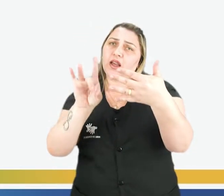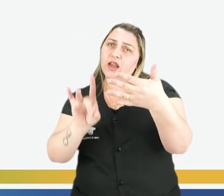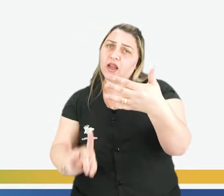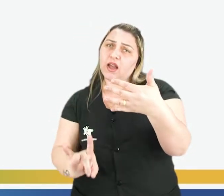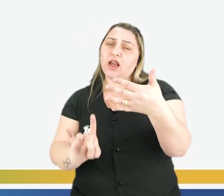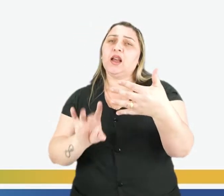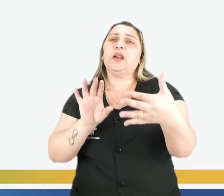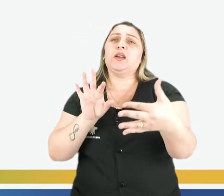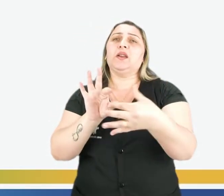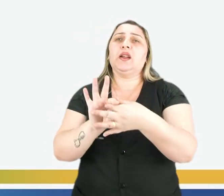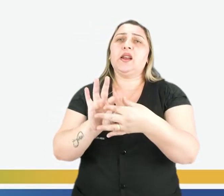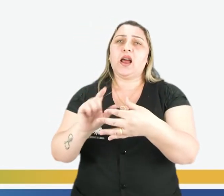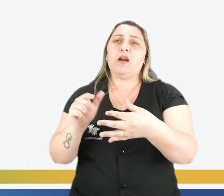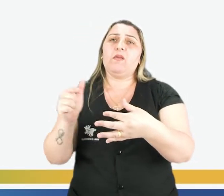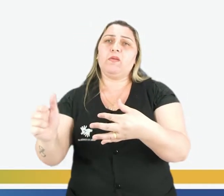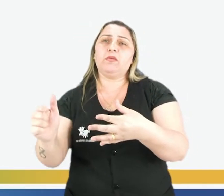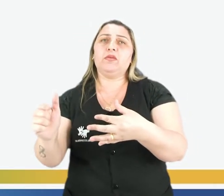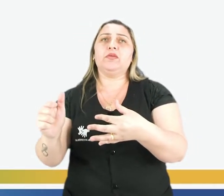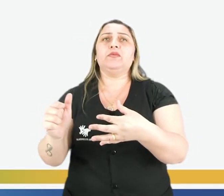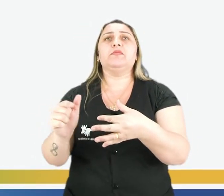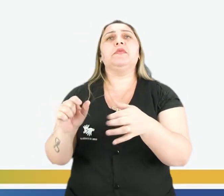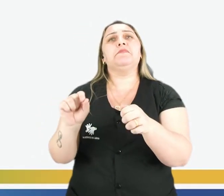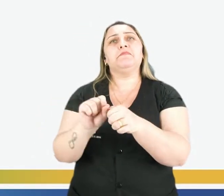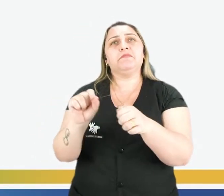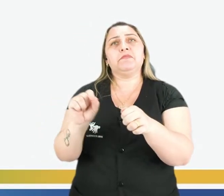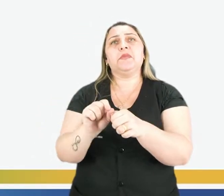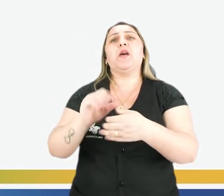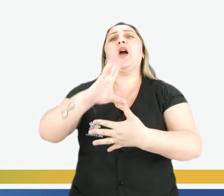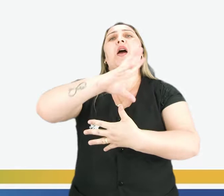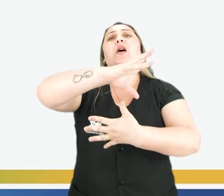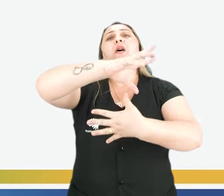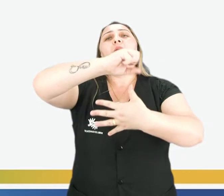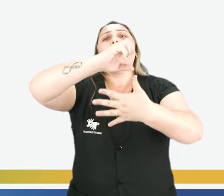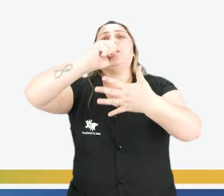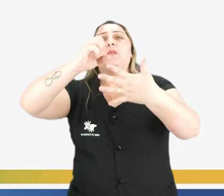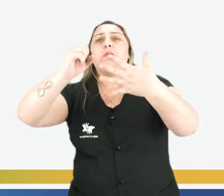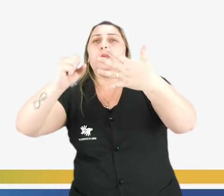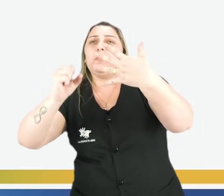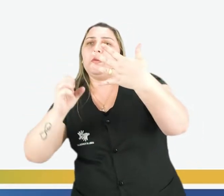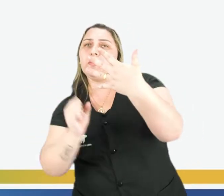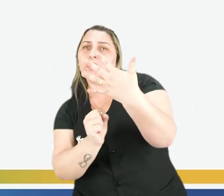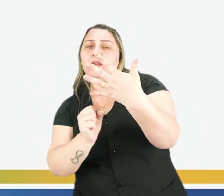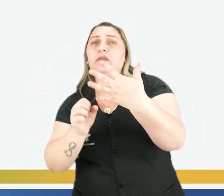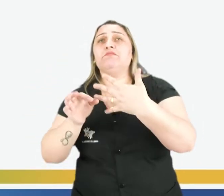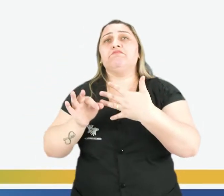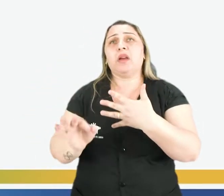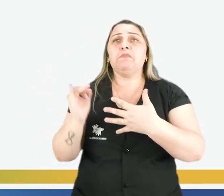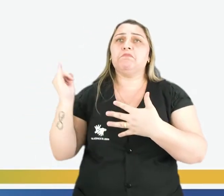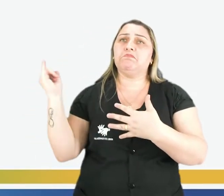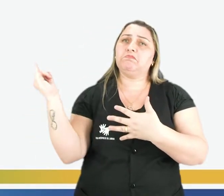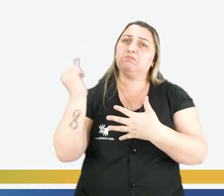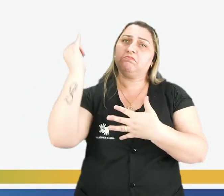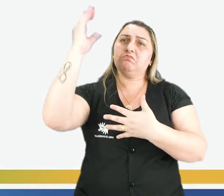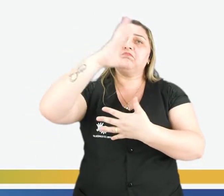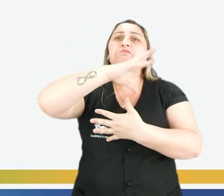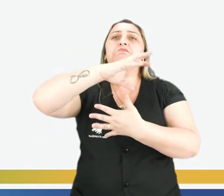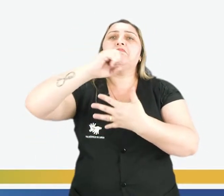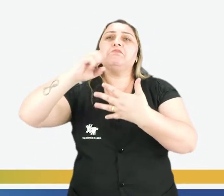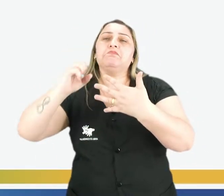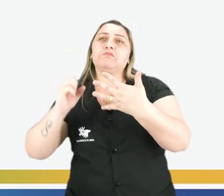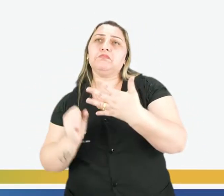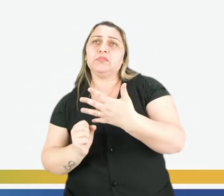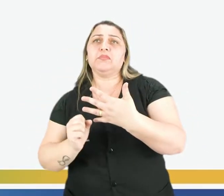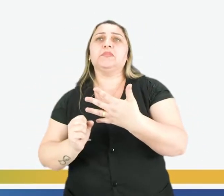está interligado a outros, formando uma grande cadeia. É justamente esta a importância da cadeia